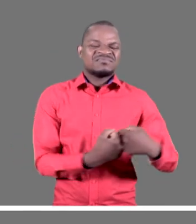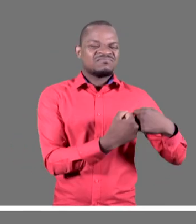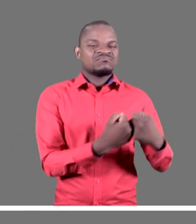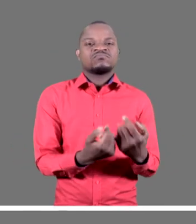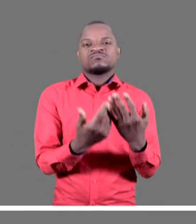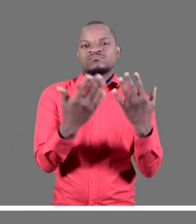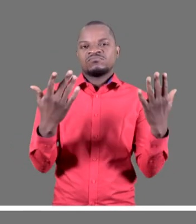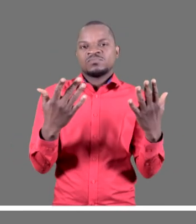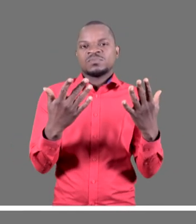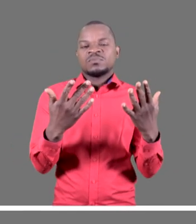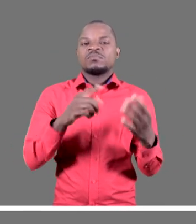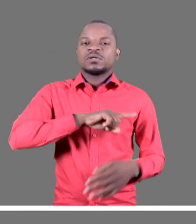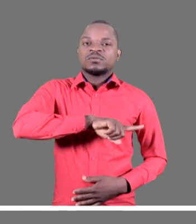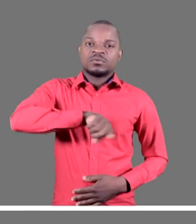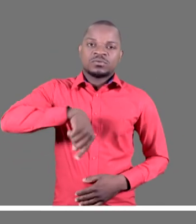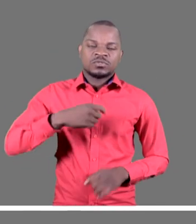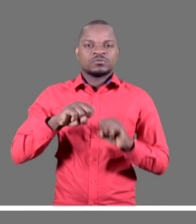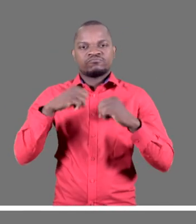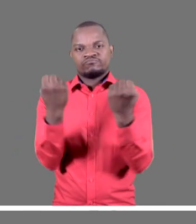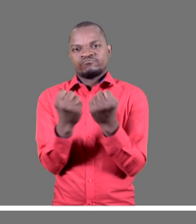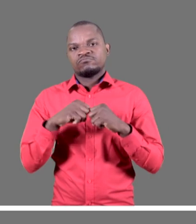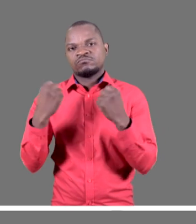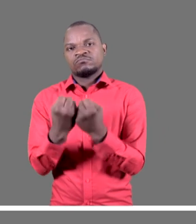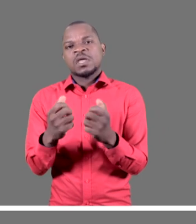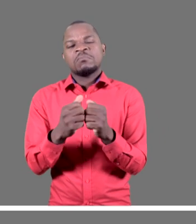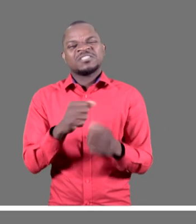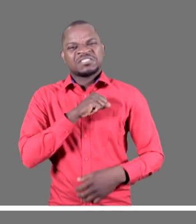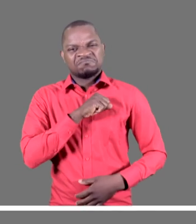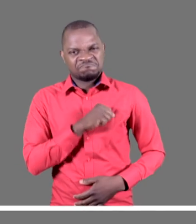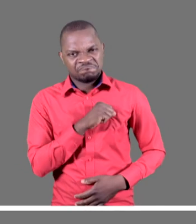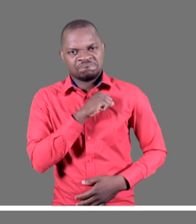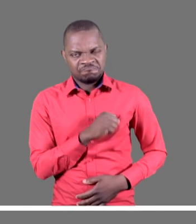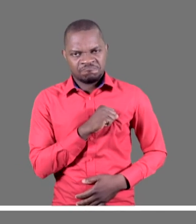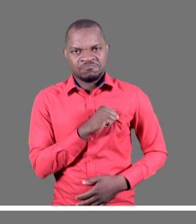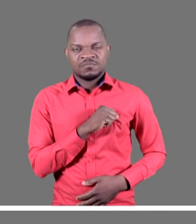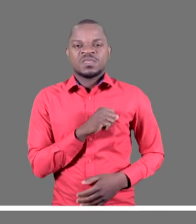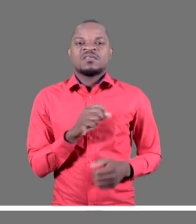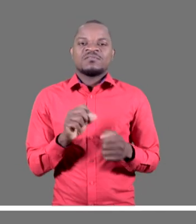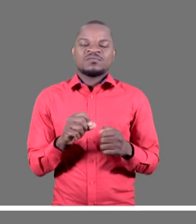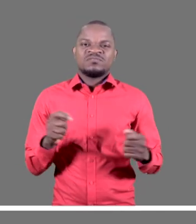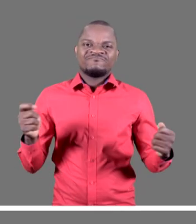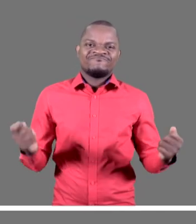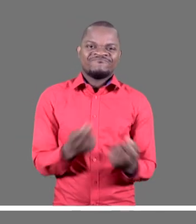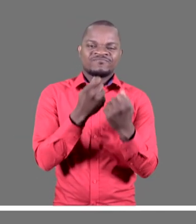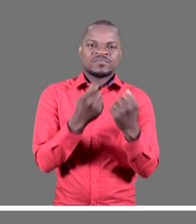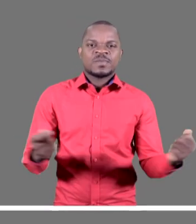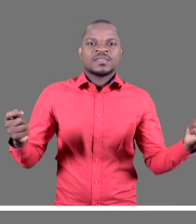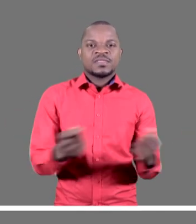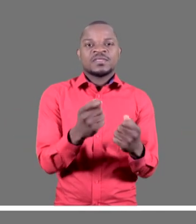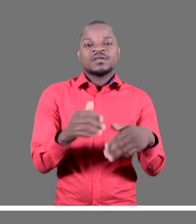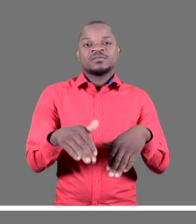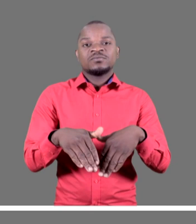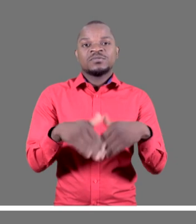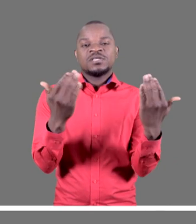Conseguimos, de facto, festejar, em sentido positivo, comemorar a data,